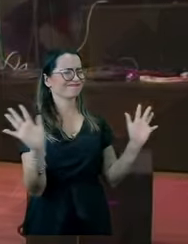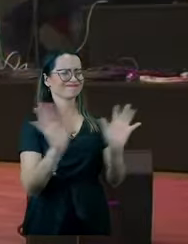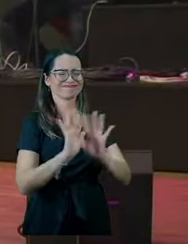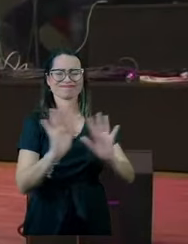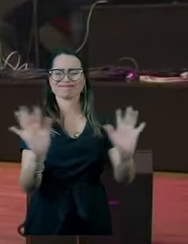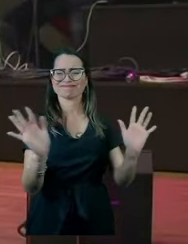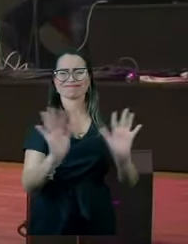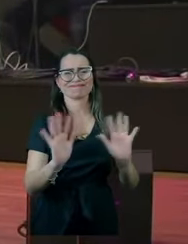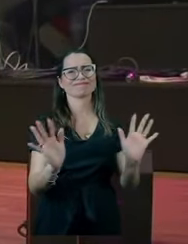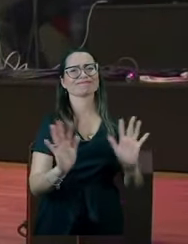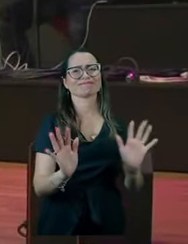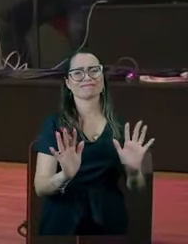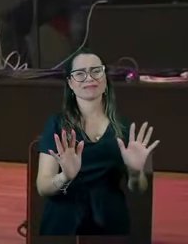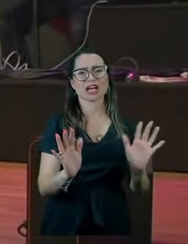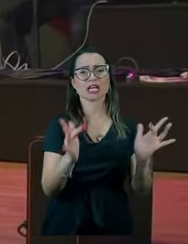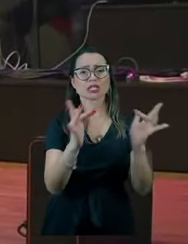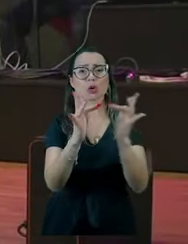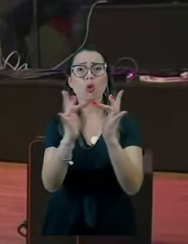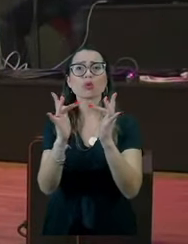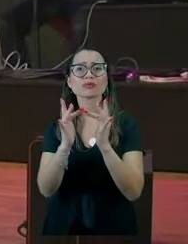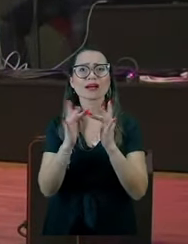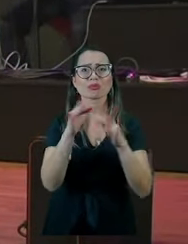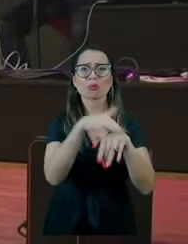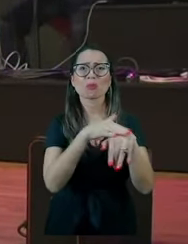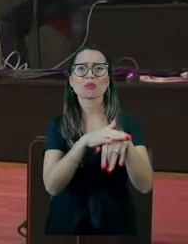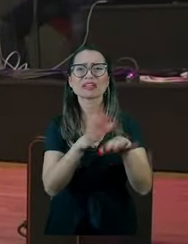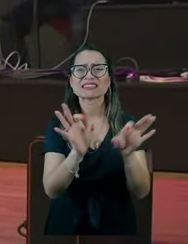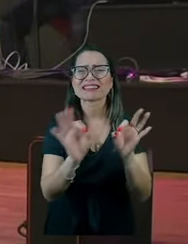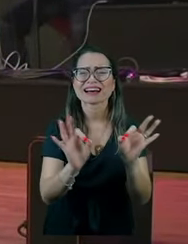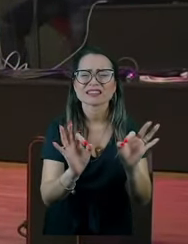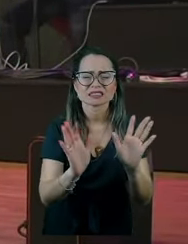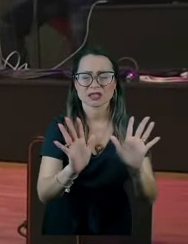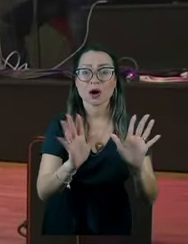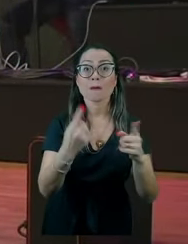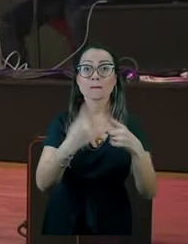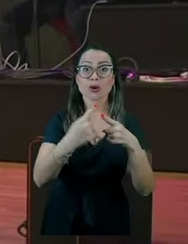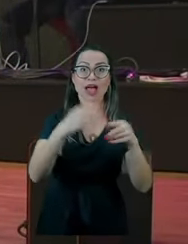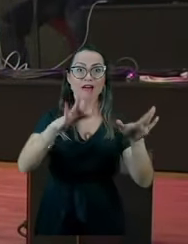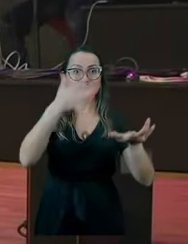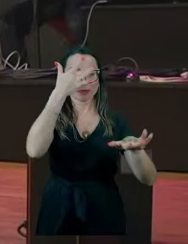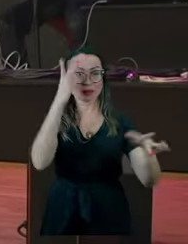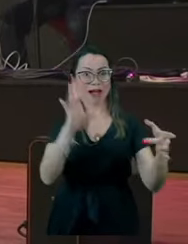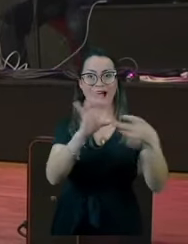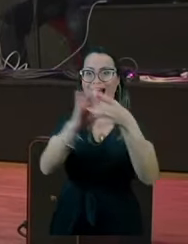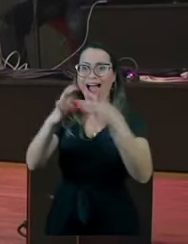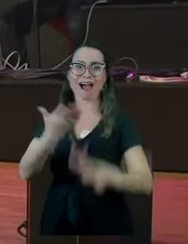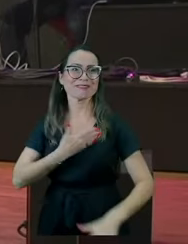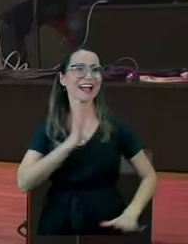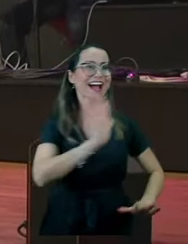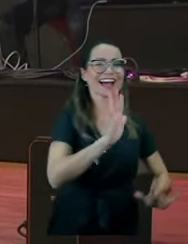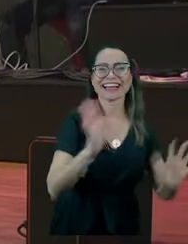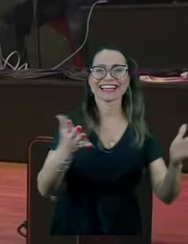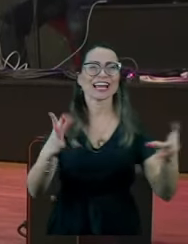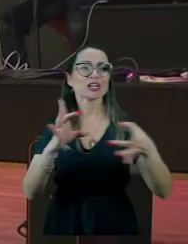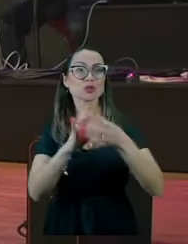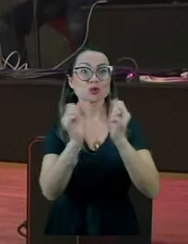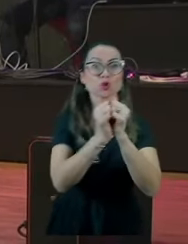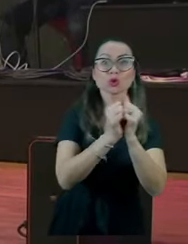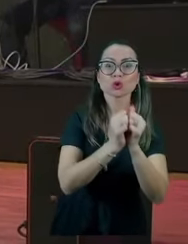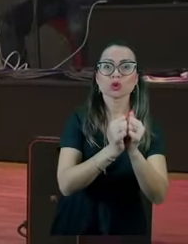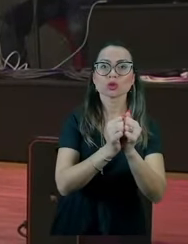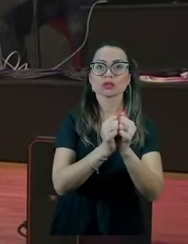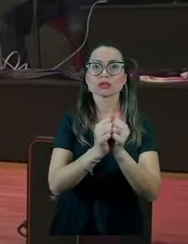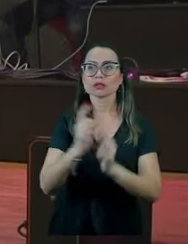Porque acaba que as pessoas mais fáceis de se conectar se conectam e outras ficam sozinhas. Não tem ninguém por elas. Eu